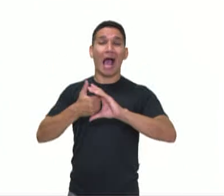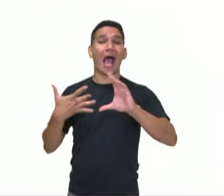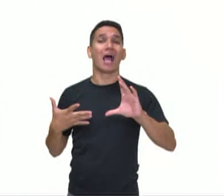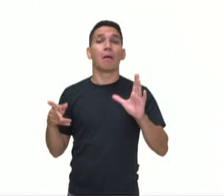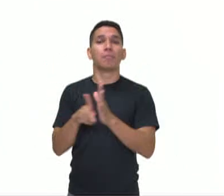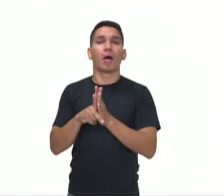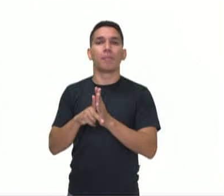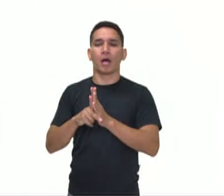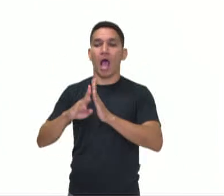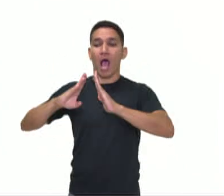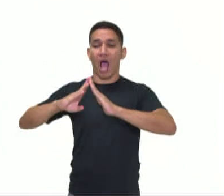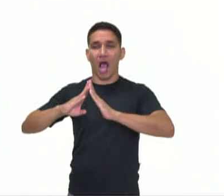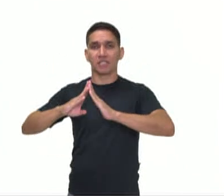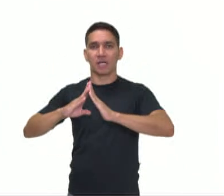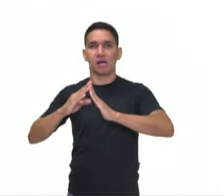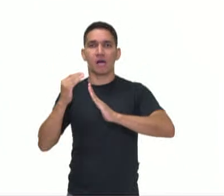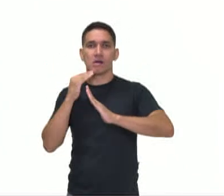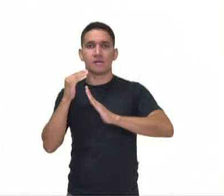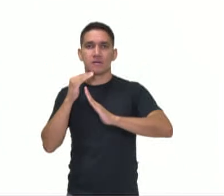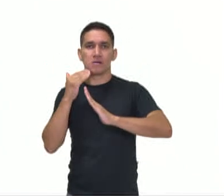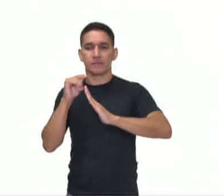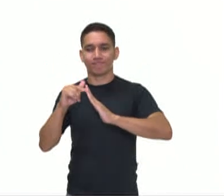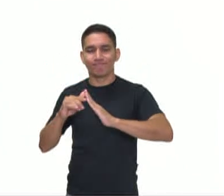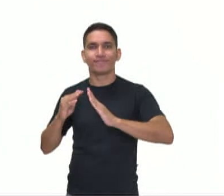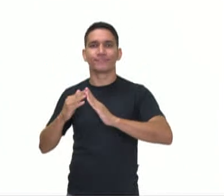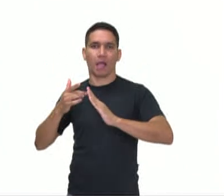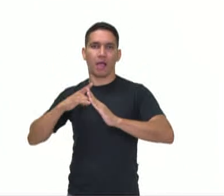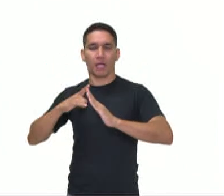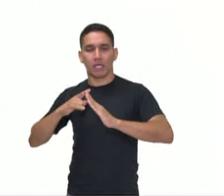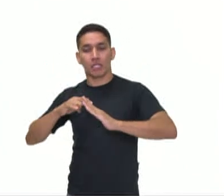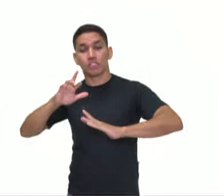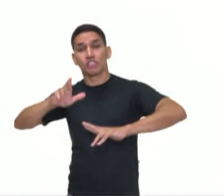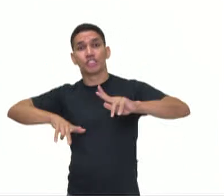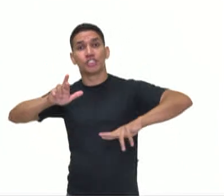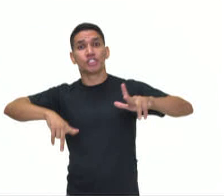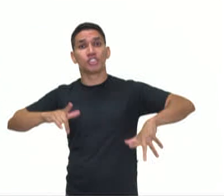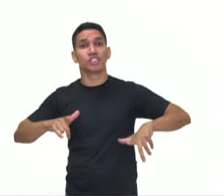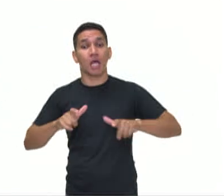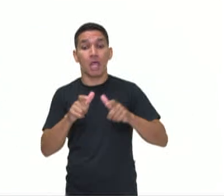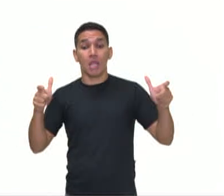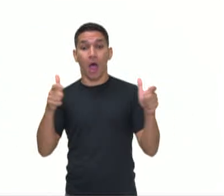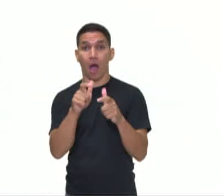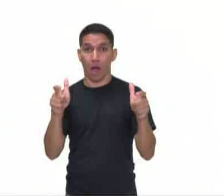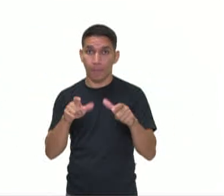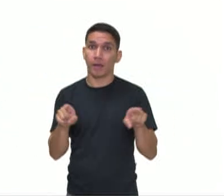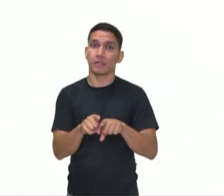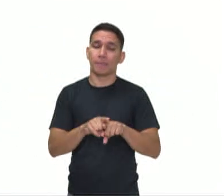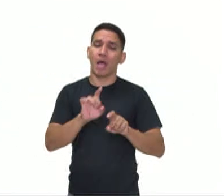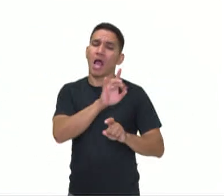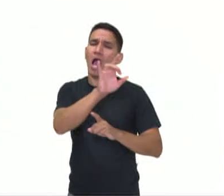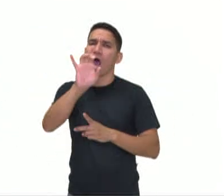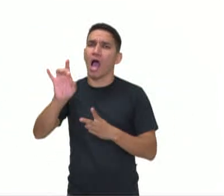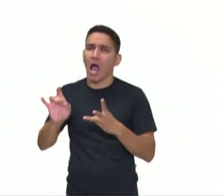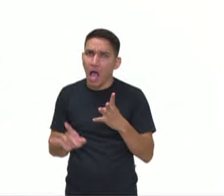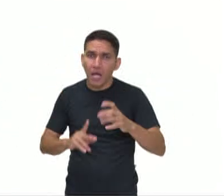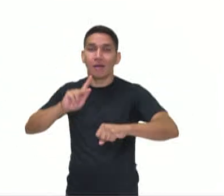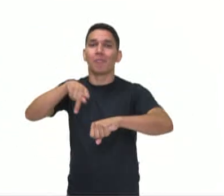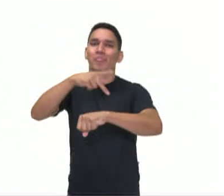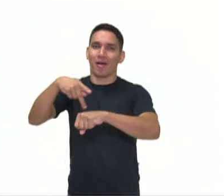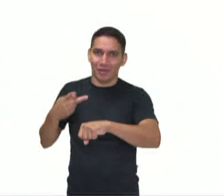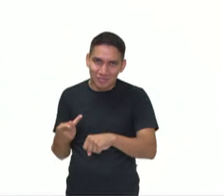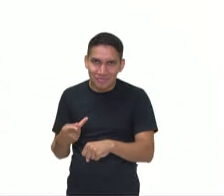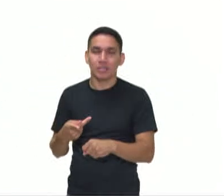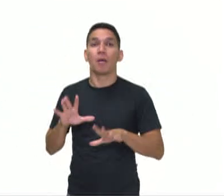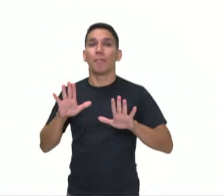precárias. Diferem-se em tamanho e em outras características de país para país, mas sempre carecem de serviços